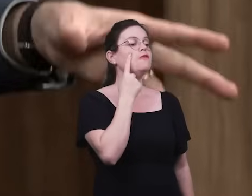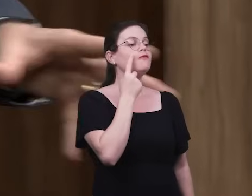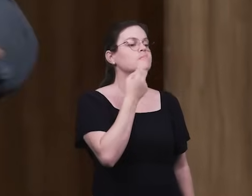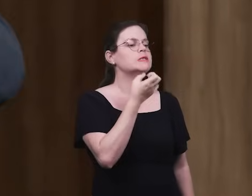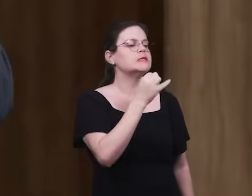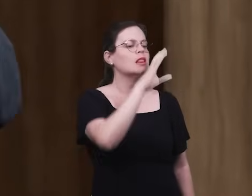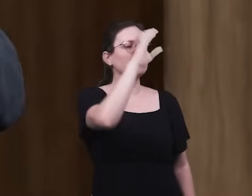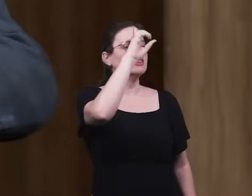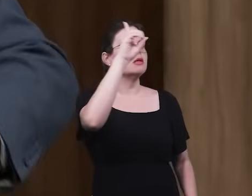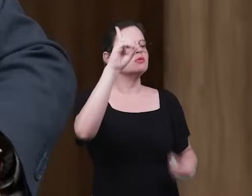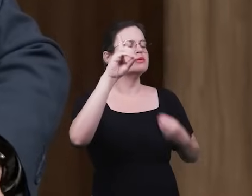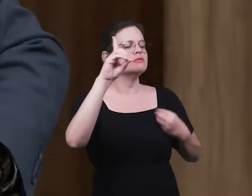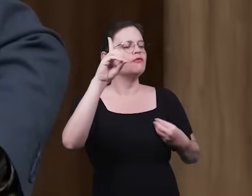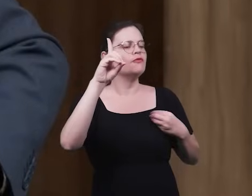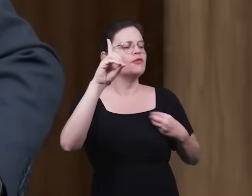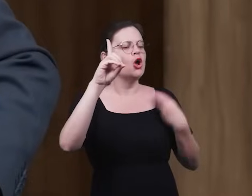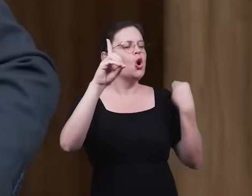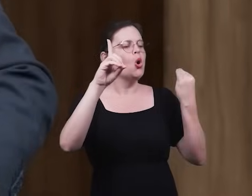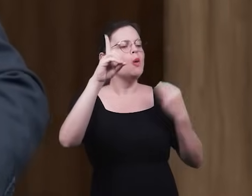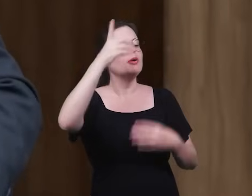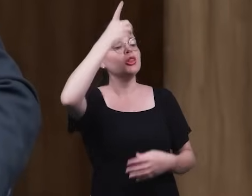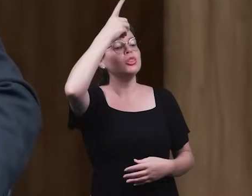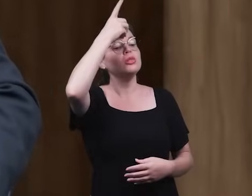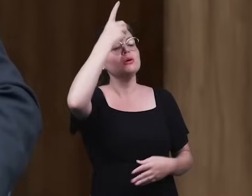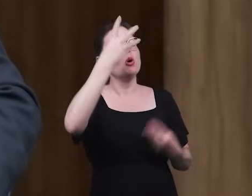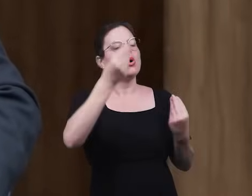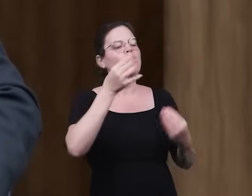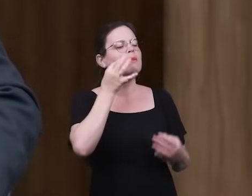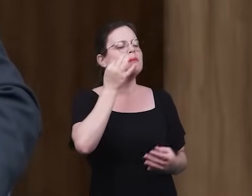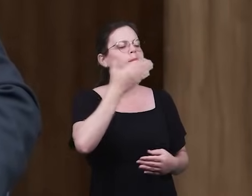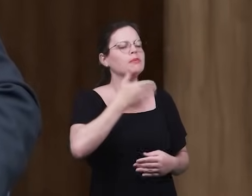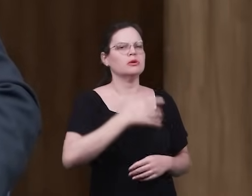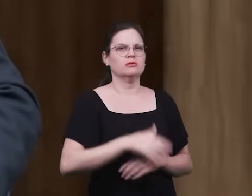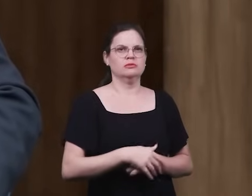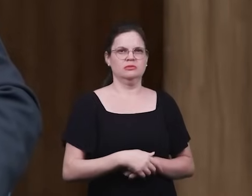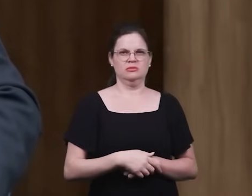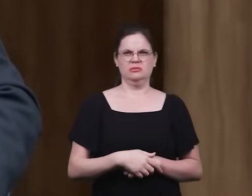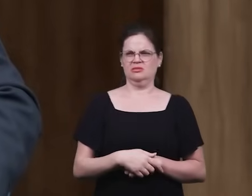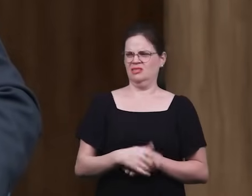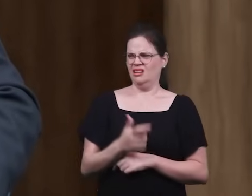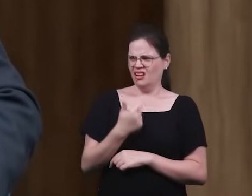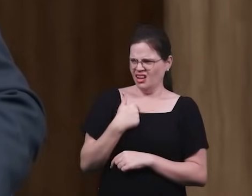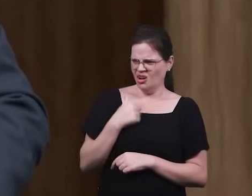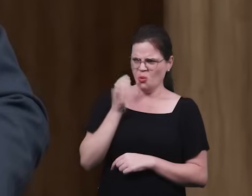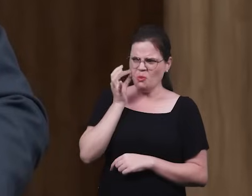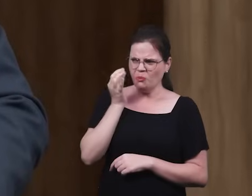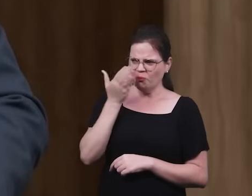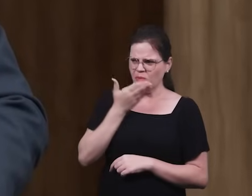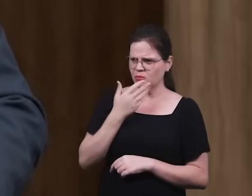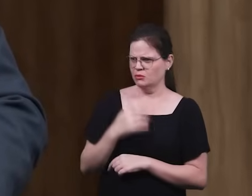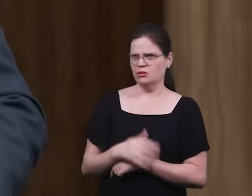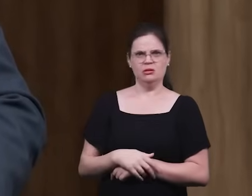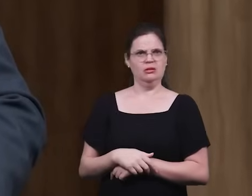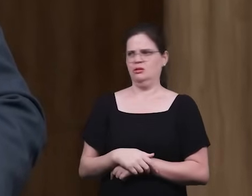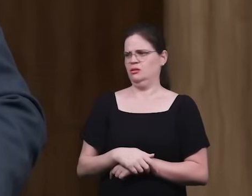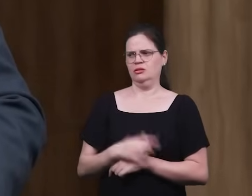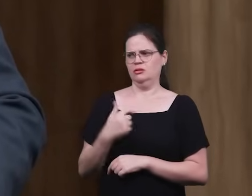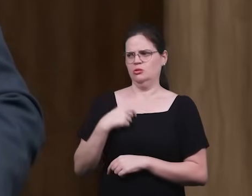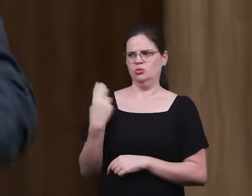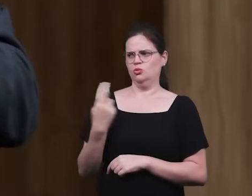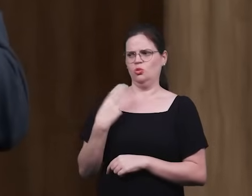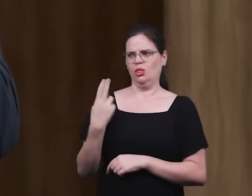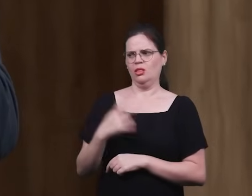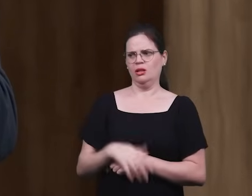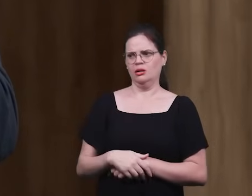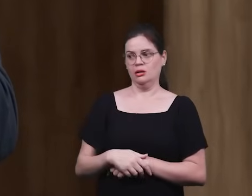prova os dons como é que o senhor me prova isso eu falei eu te provar eu não tenho como te provar